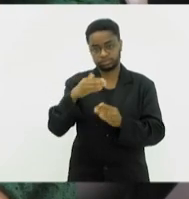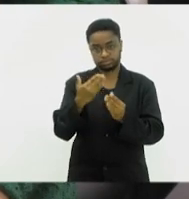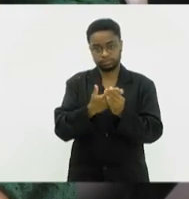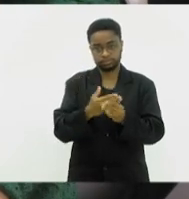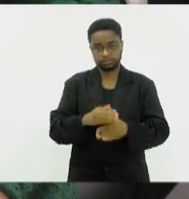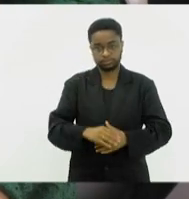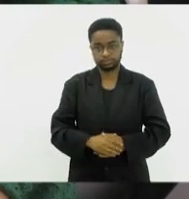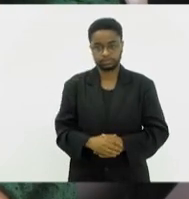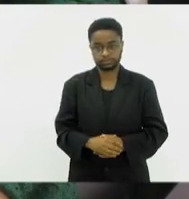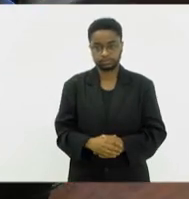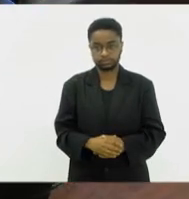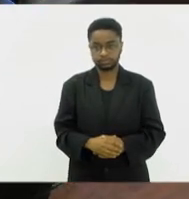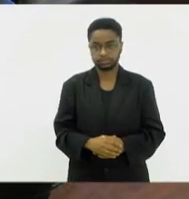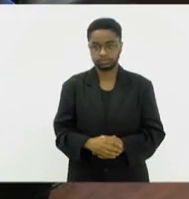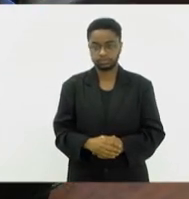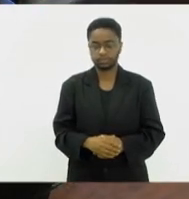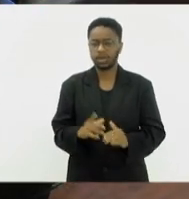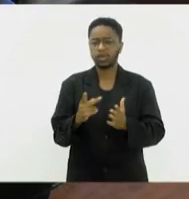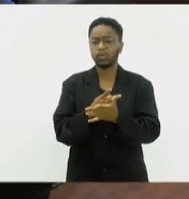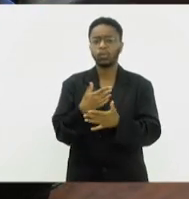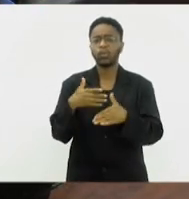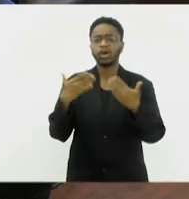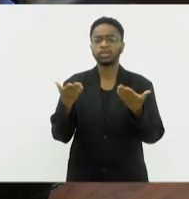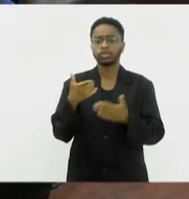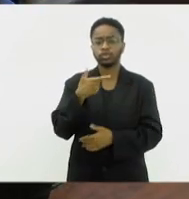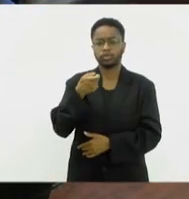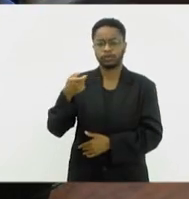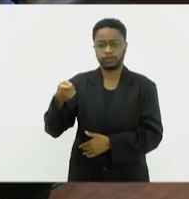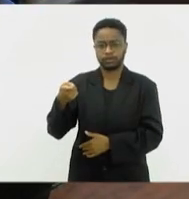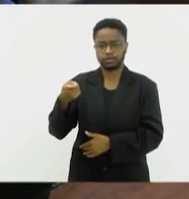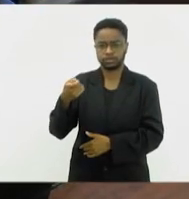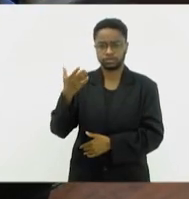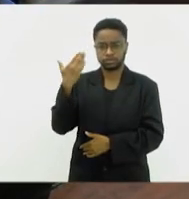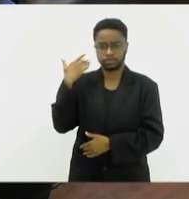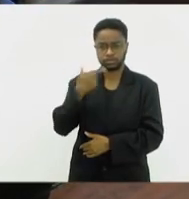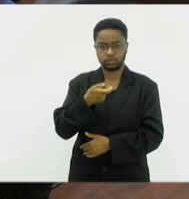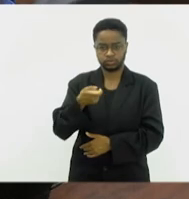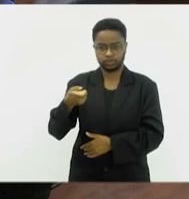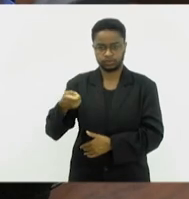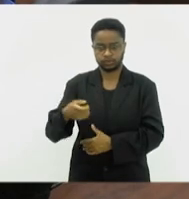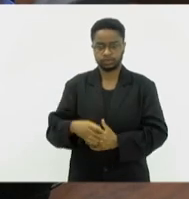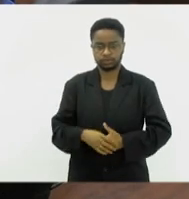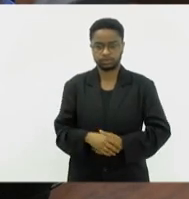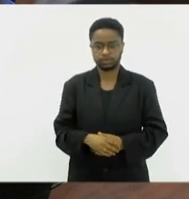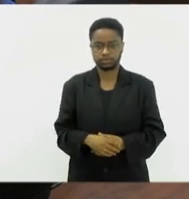quantos anos quando isso aconteceu? Isso foi em 2020. Foi no 2020.